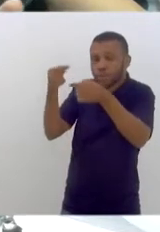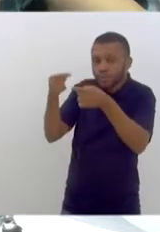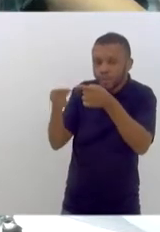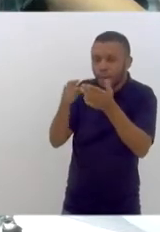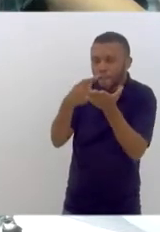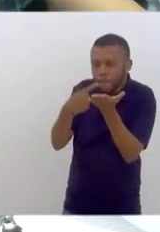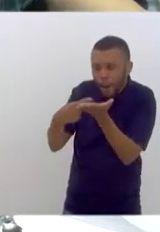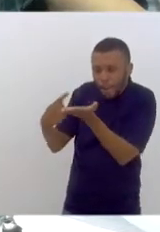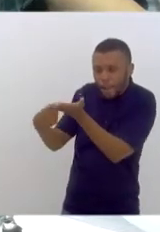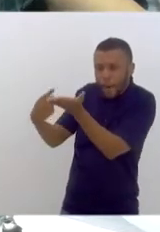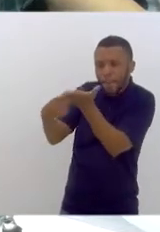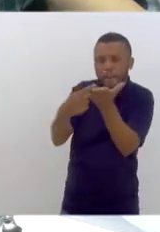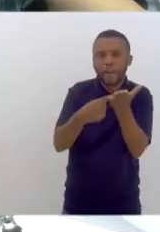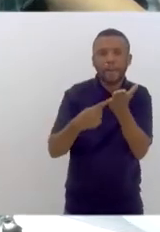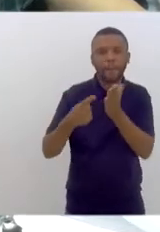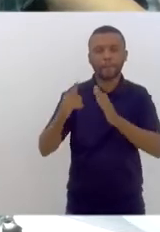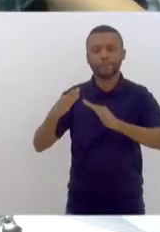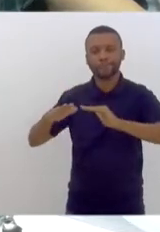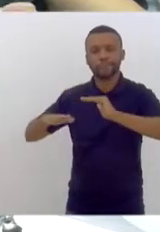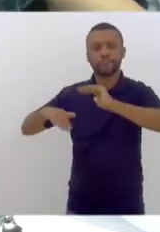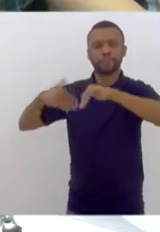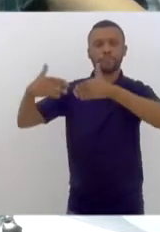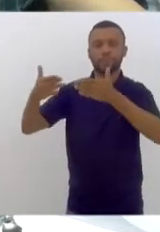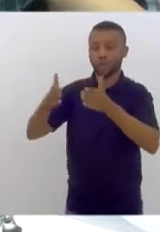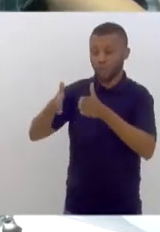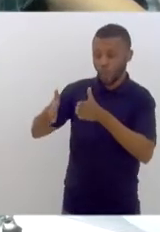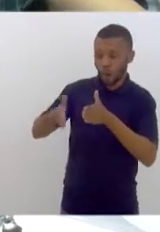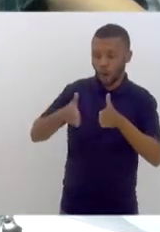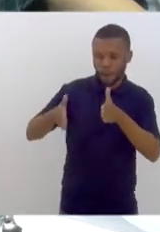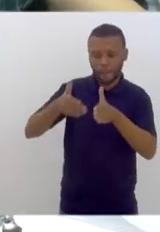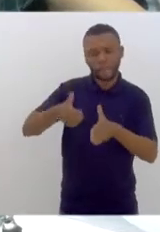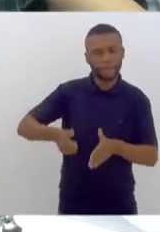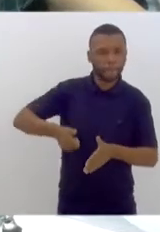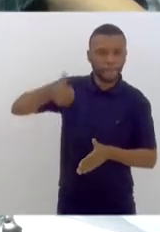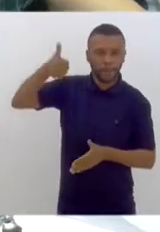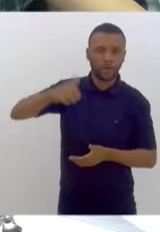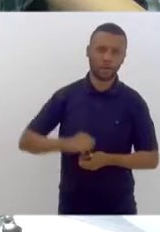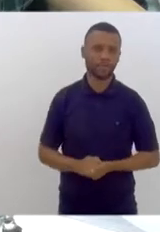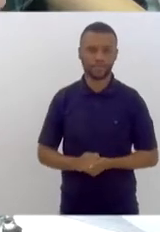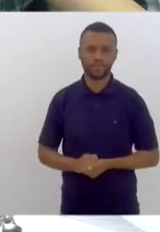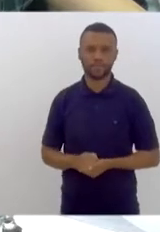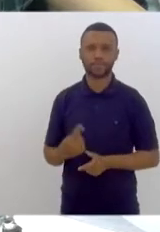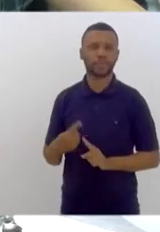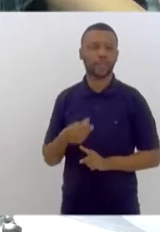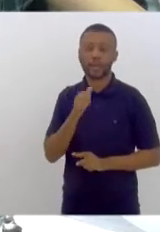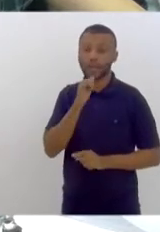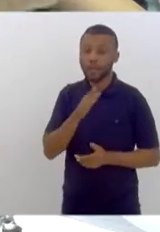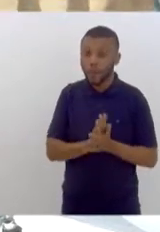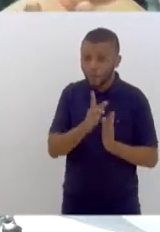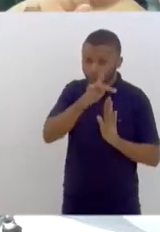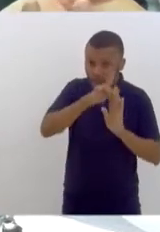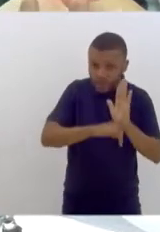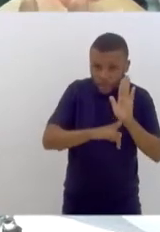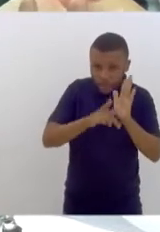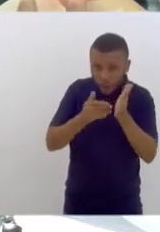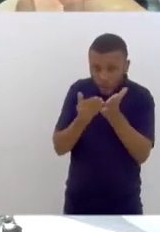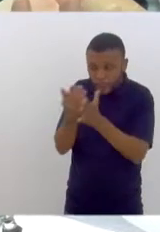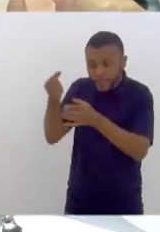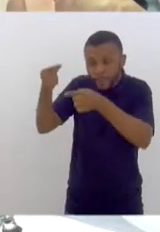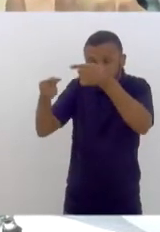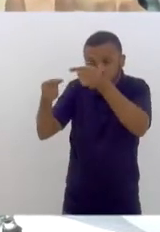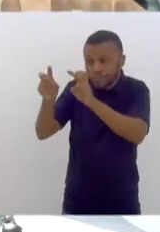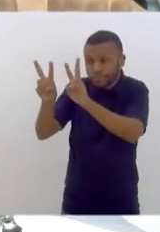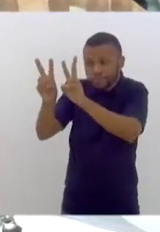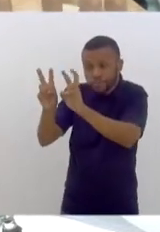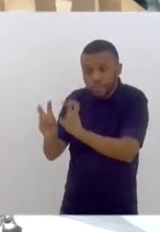construir o melhor caminho. Porque, volto a dizer, quando o projeto vai para a pauta,